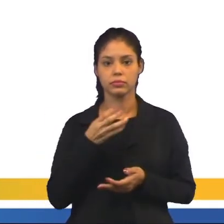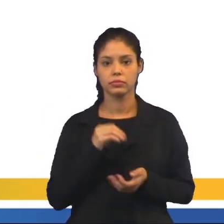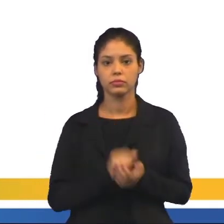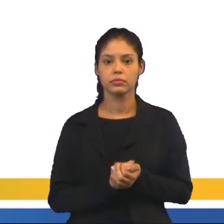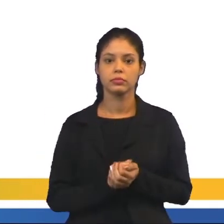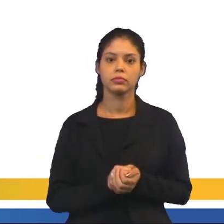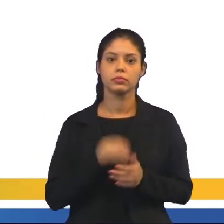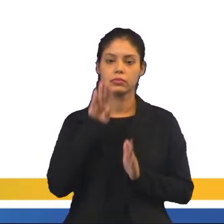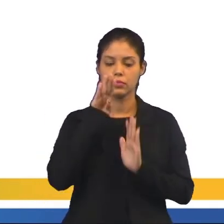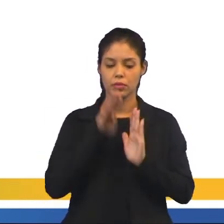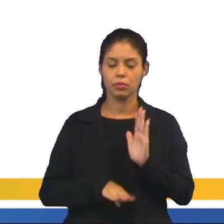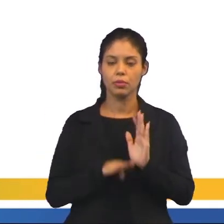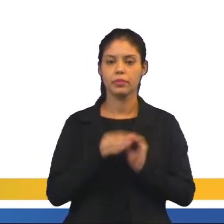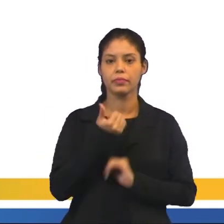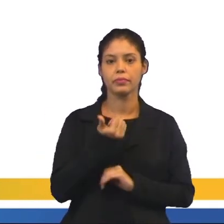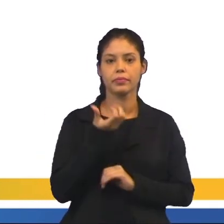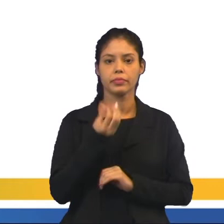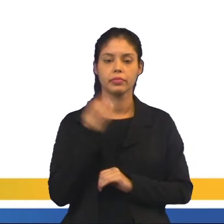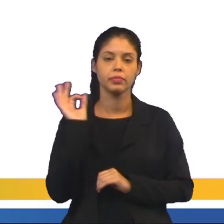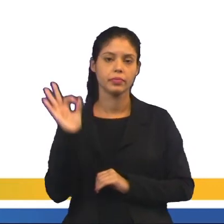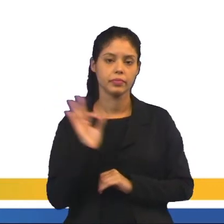essa população caiu para